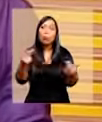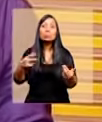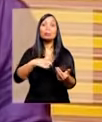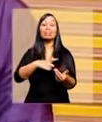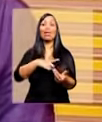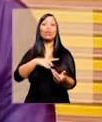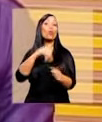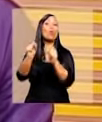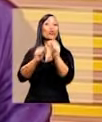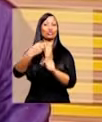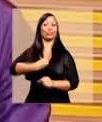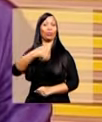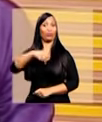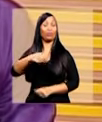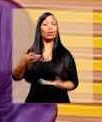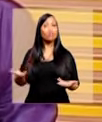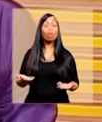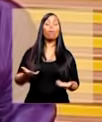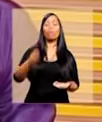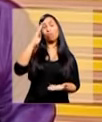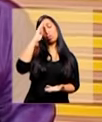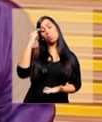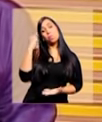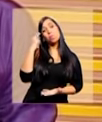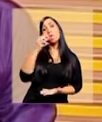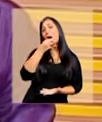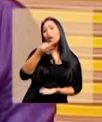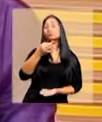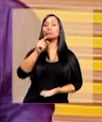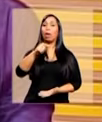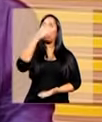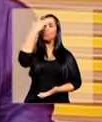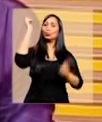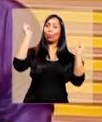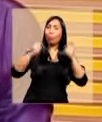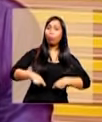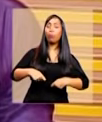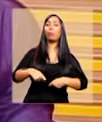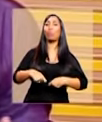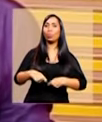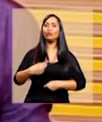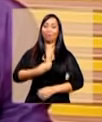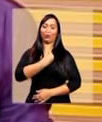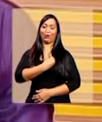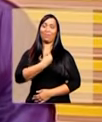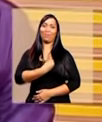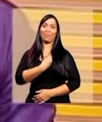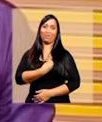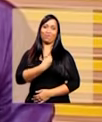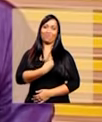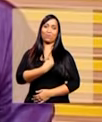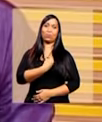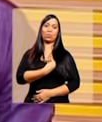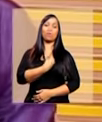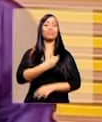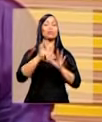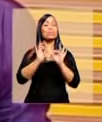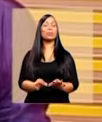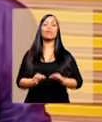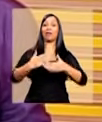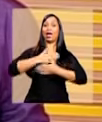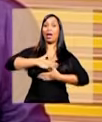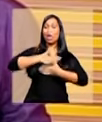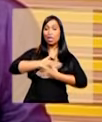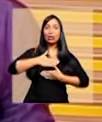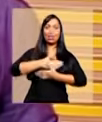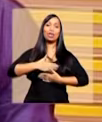acredita que existe um sentido, eu acredito que essa pessoa ela pode, claro, viver uma vida mais plena